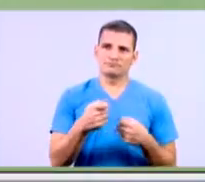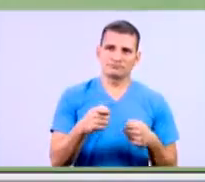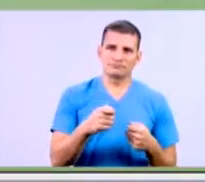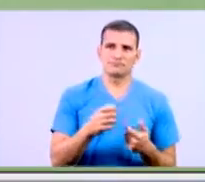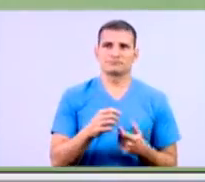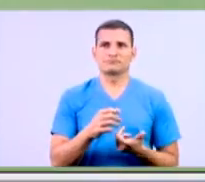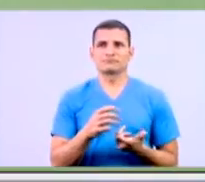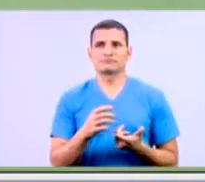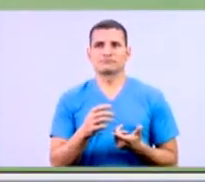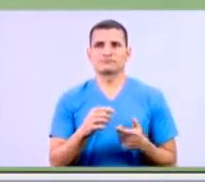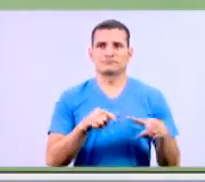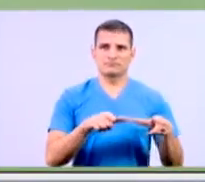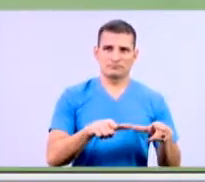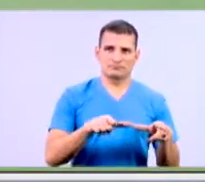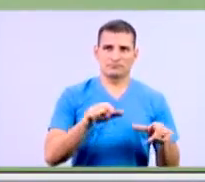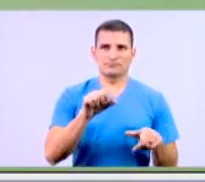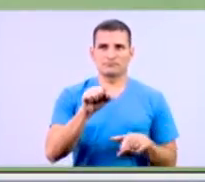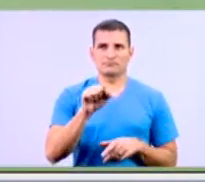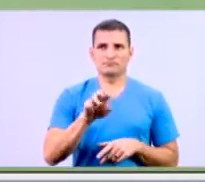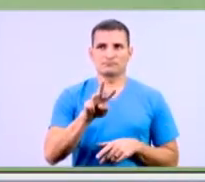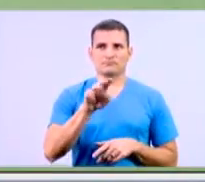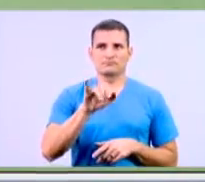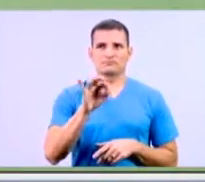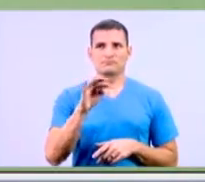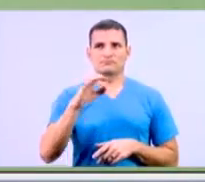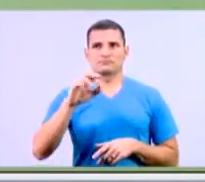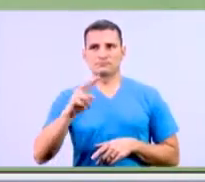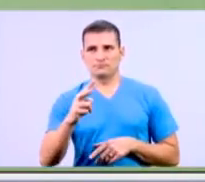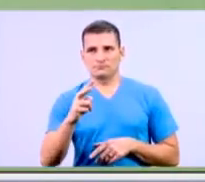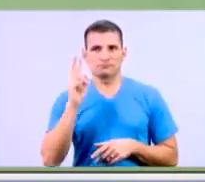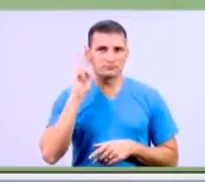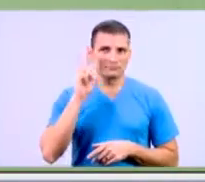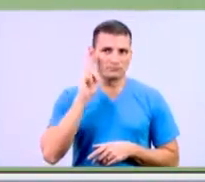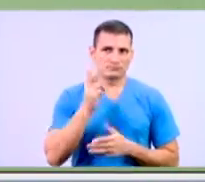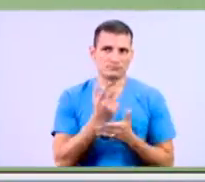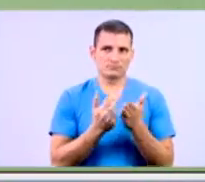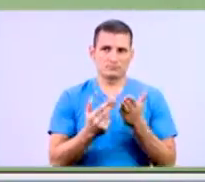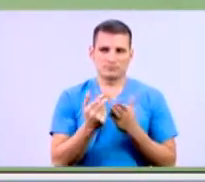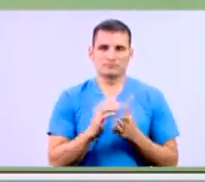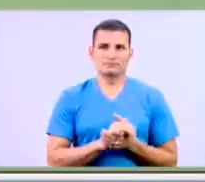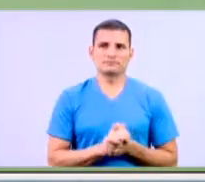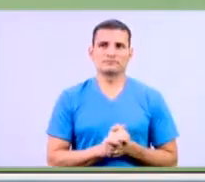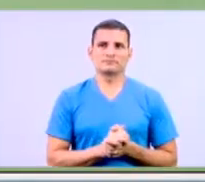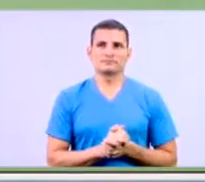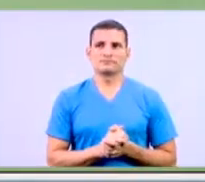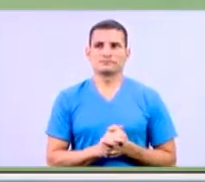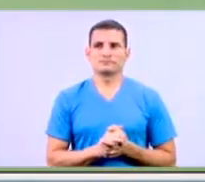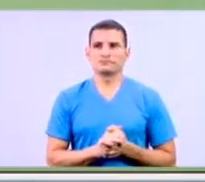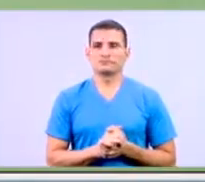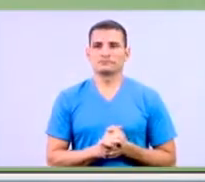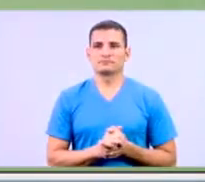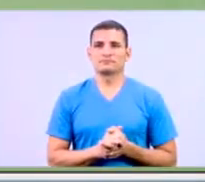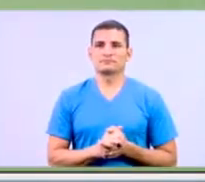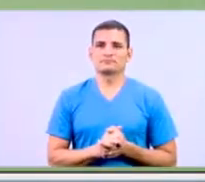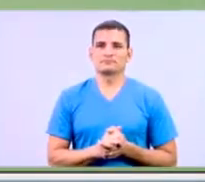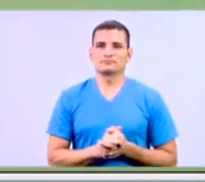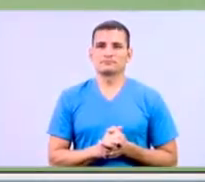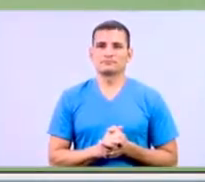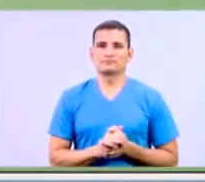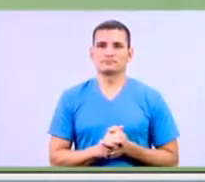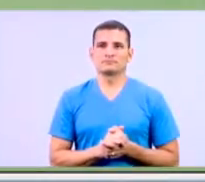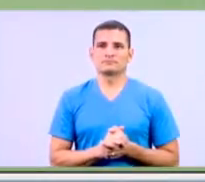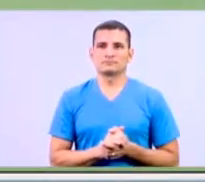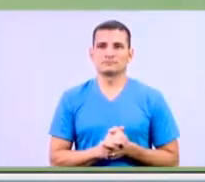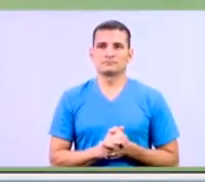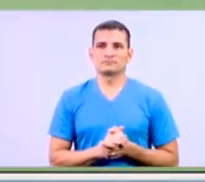Por quê? Lembrem do desenho que a gente fez? A gente falou que tinha o access point, certo? Ele tem a sua